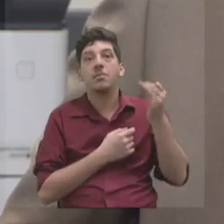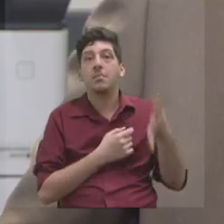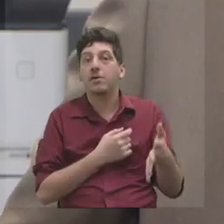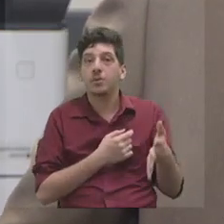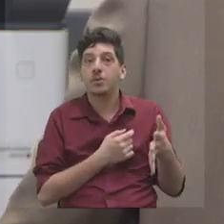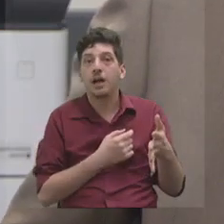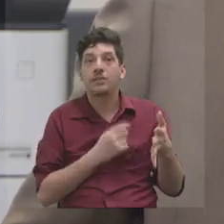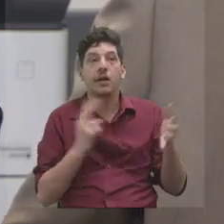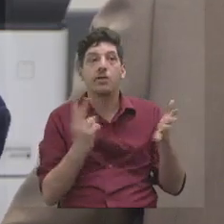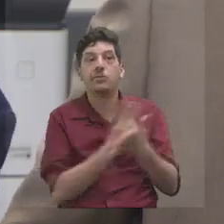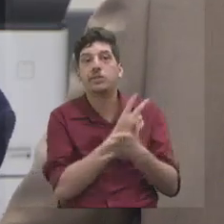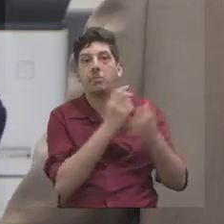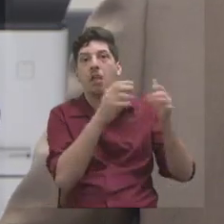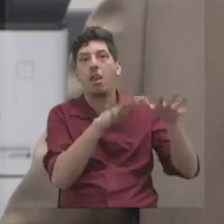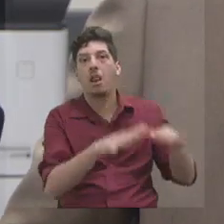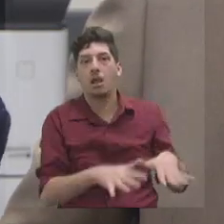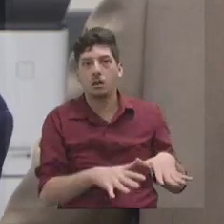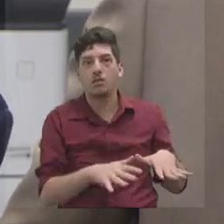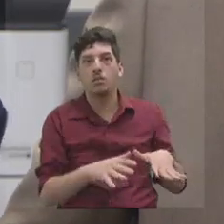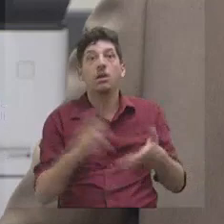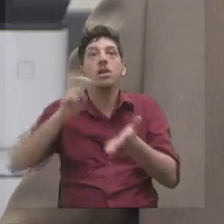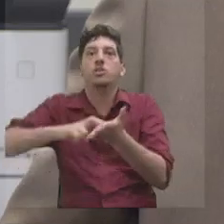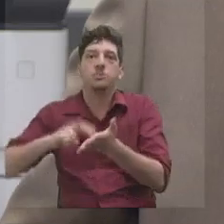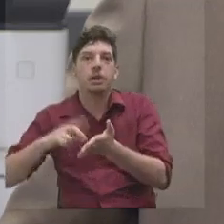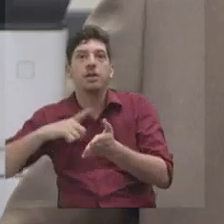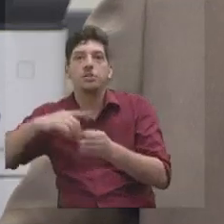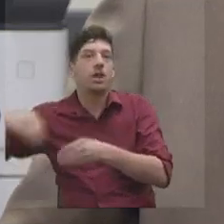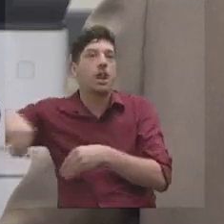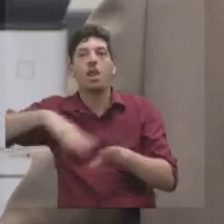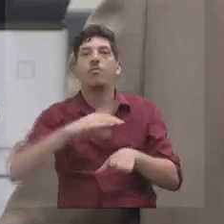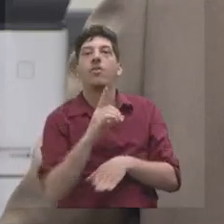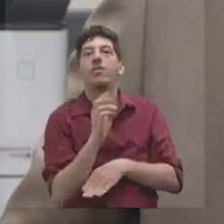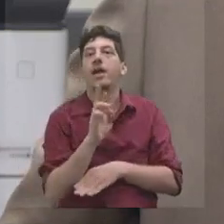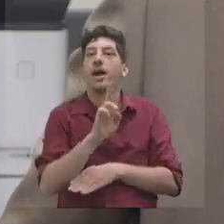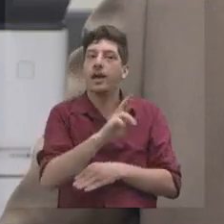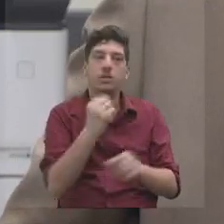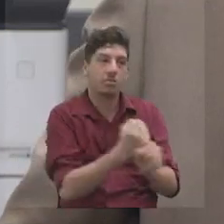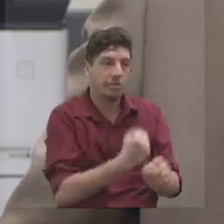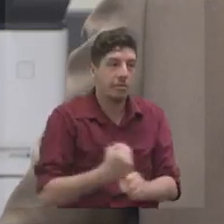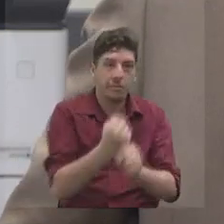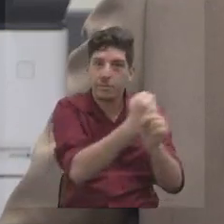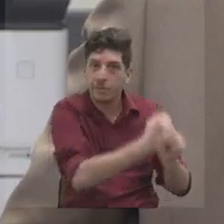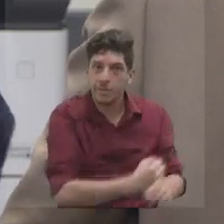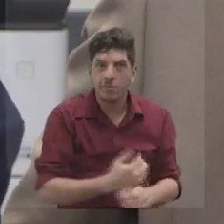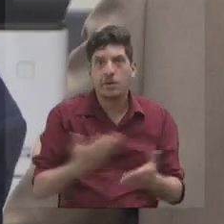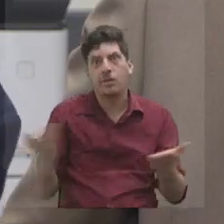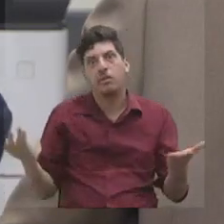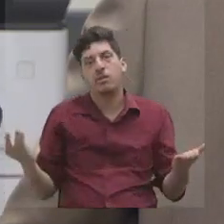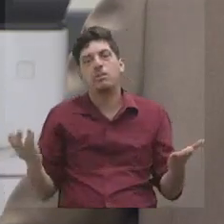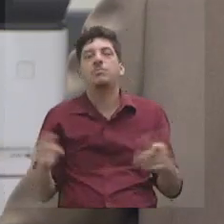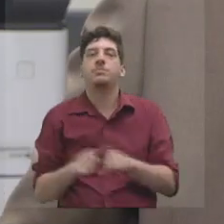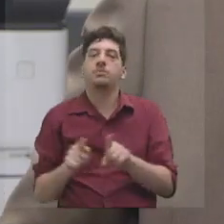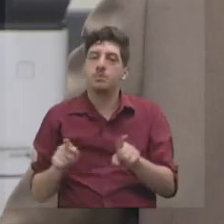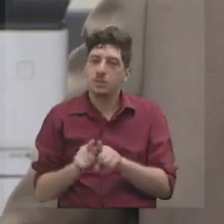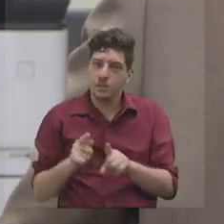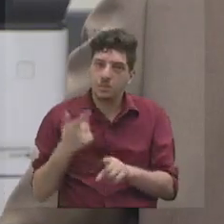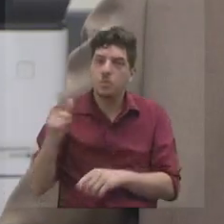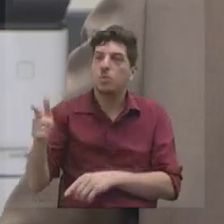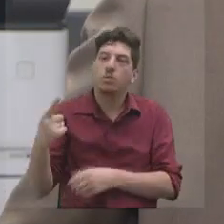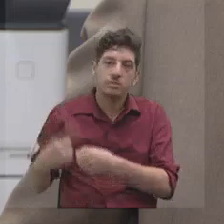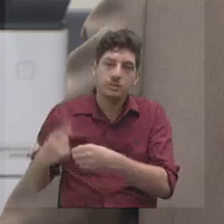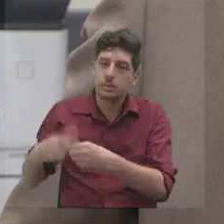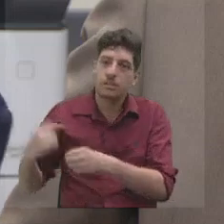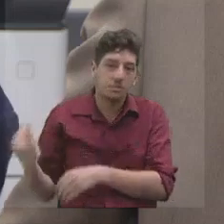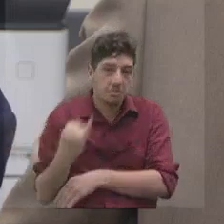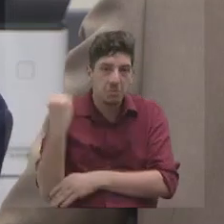para concluir você pega Capetinga Franco da cidade mais importante do mesmo jeito aí envolve